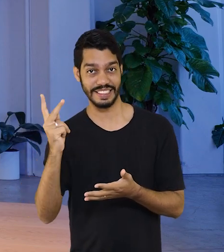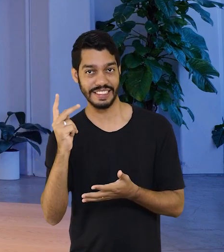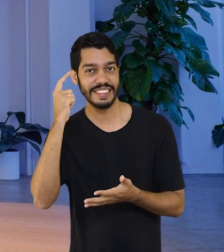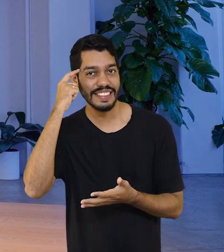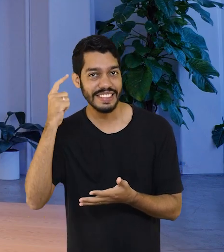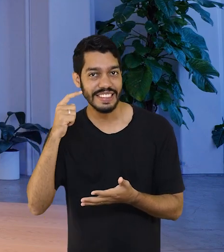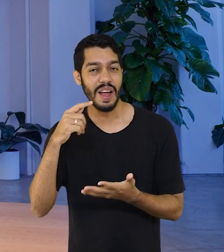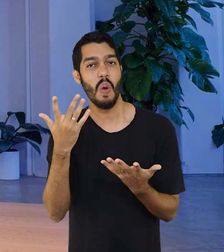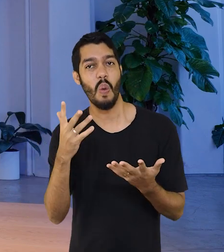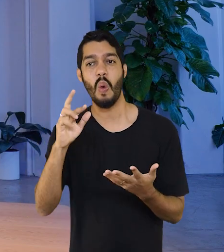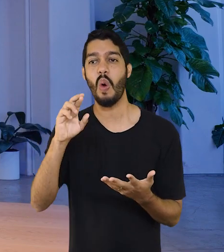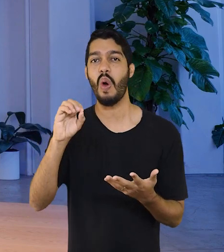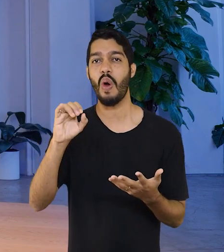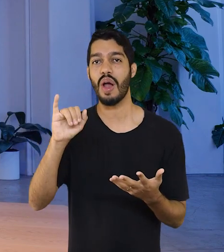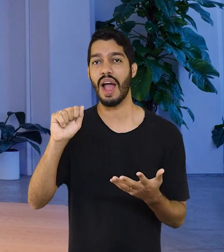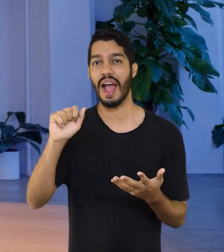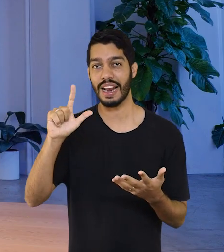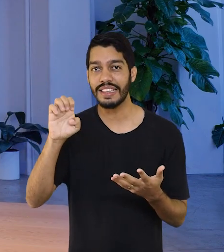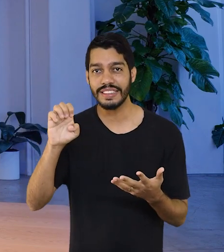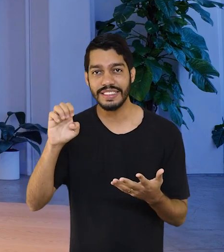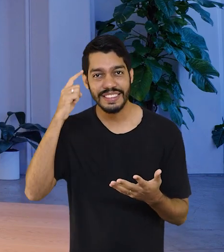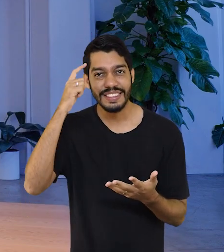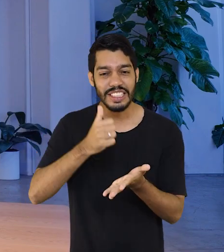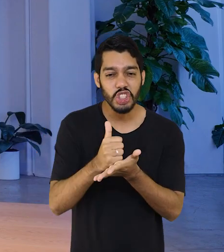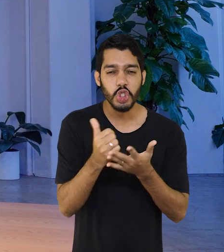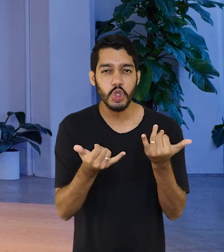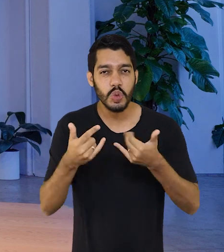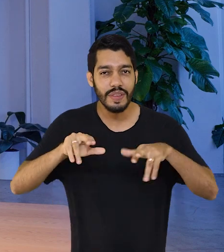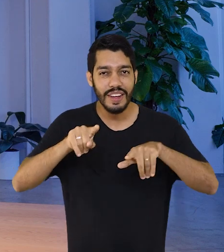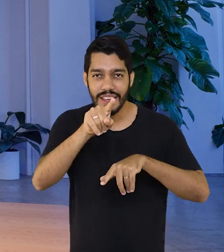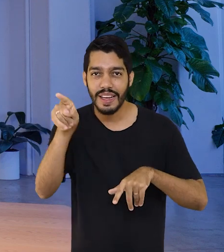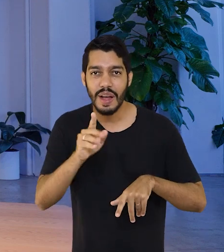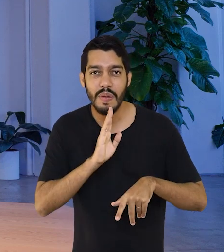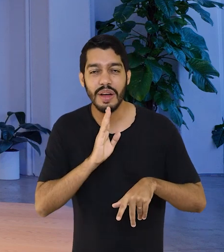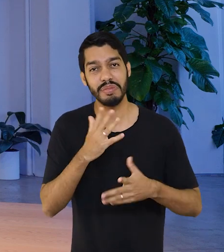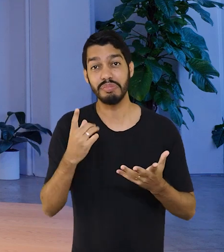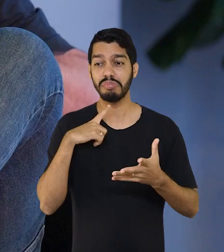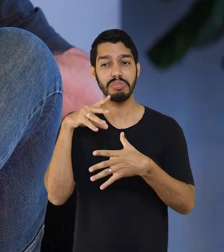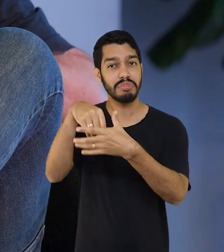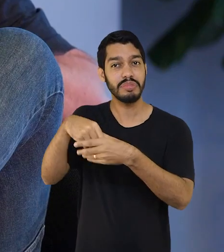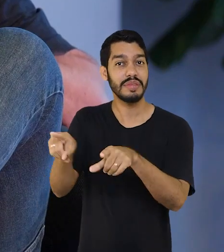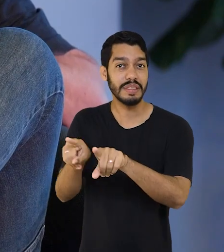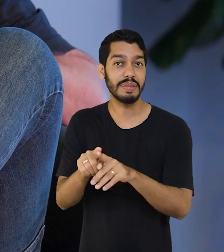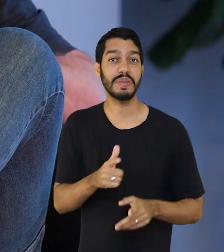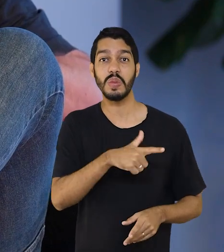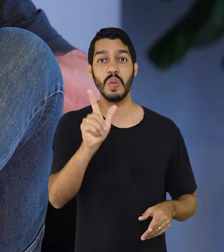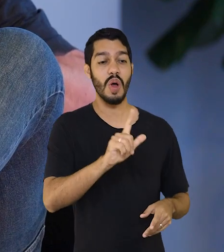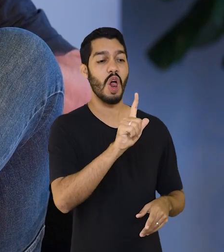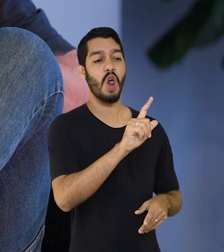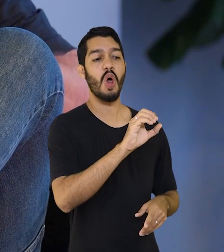a nossa tecnologia no mundo para entender, caramba, o que está bombando na cultura de games. Outro cliente nosso